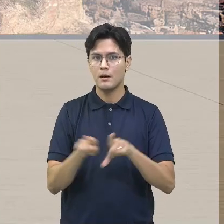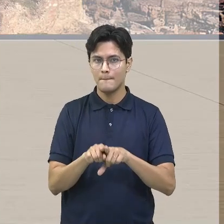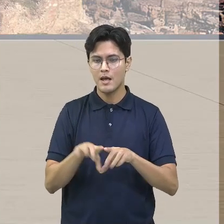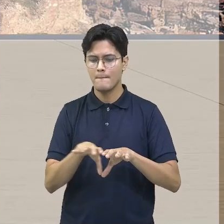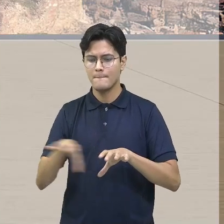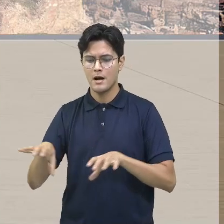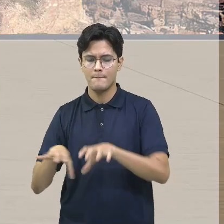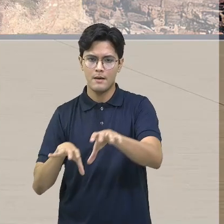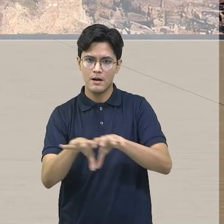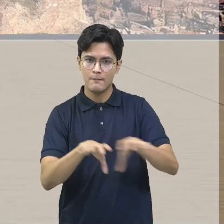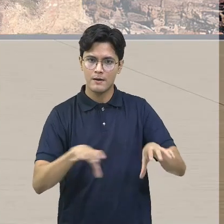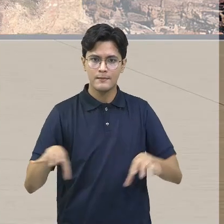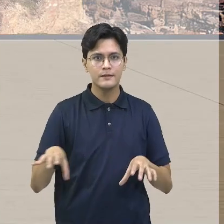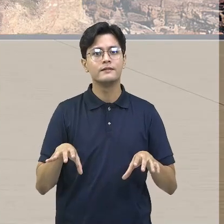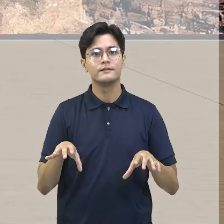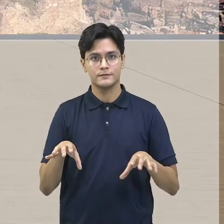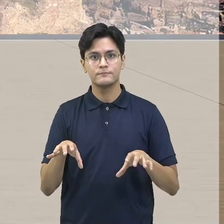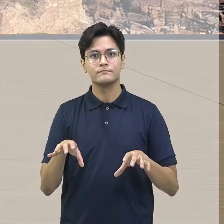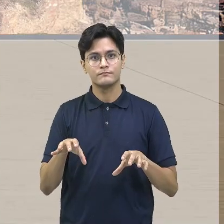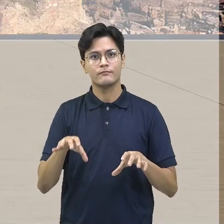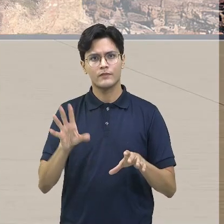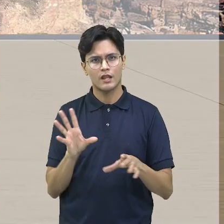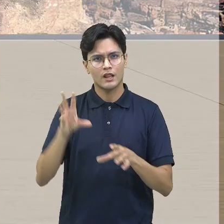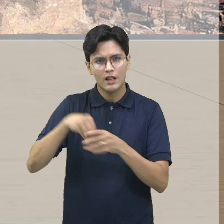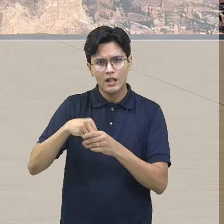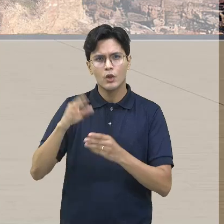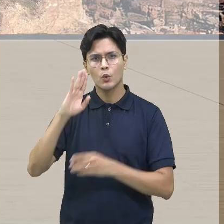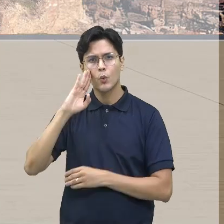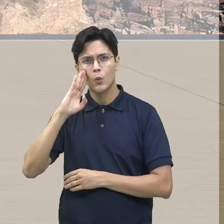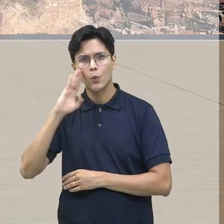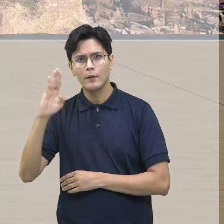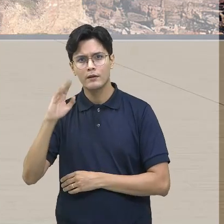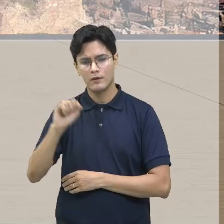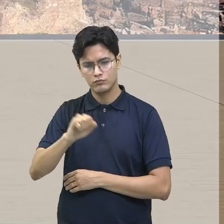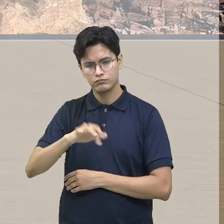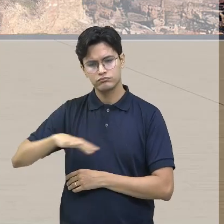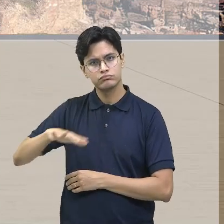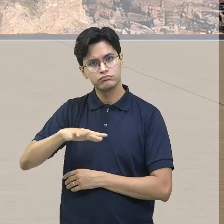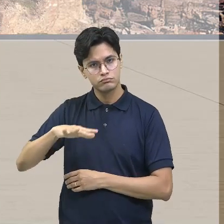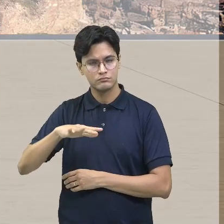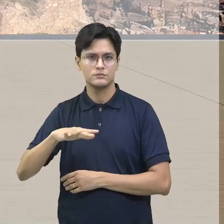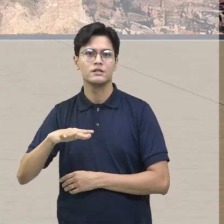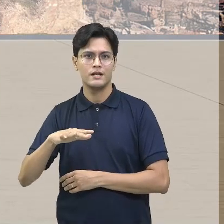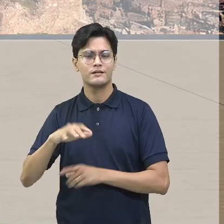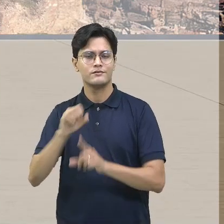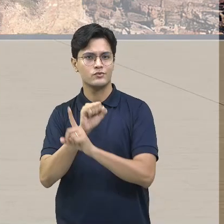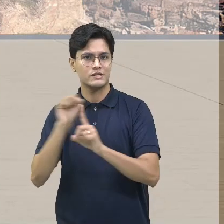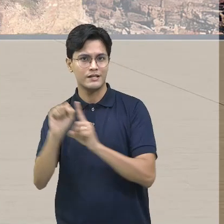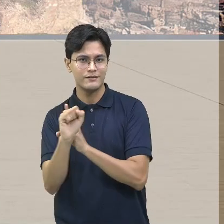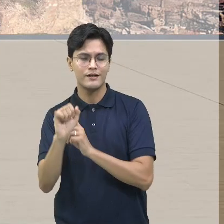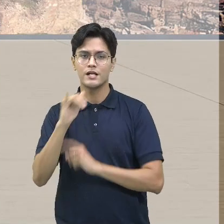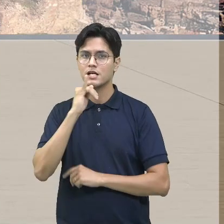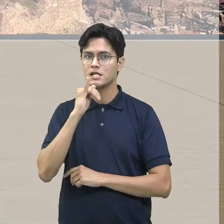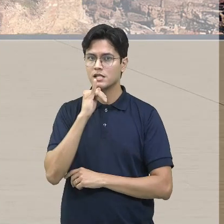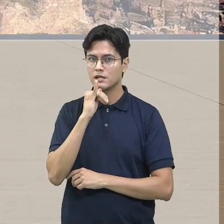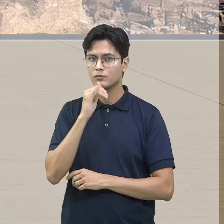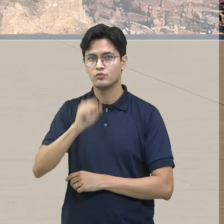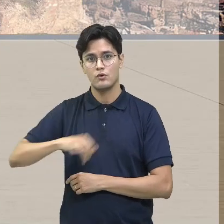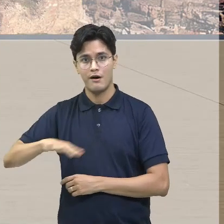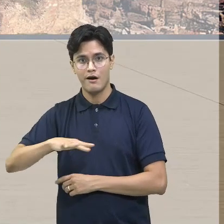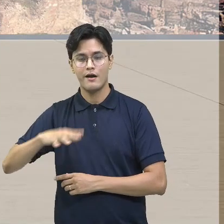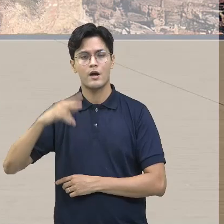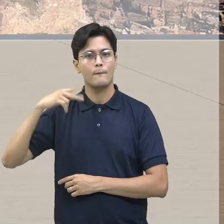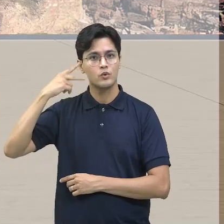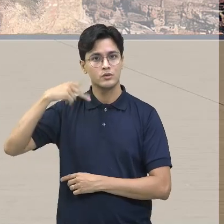campos de compreensão de toda e qualquer sociedade, o campo político, social